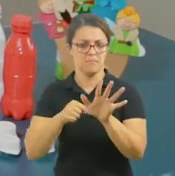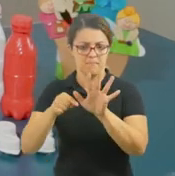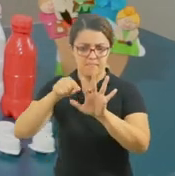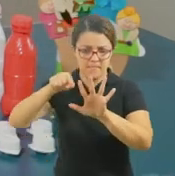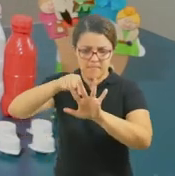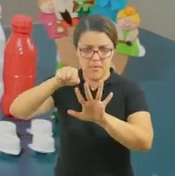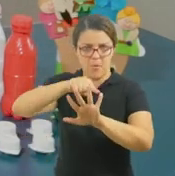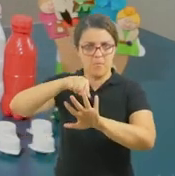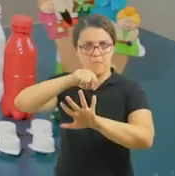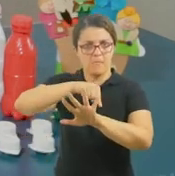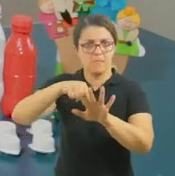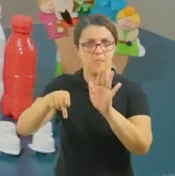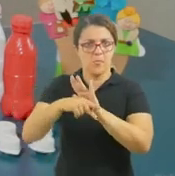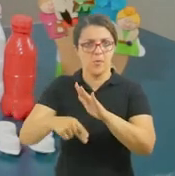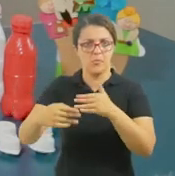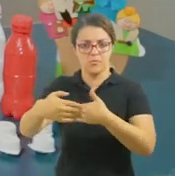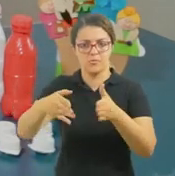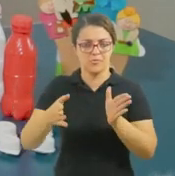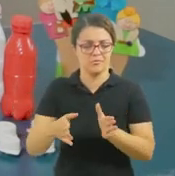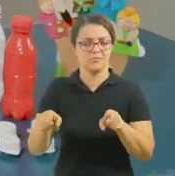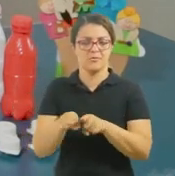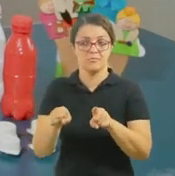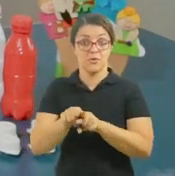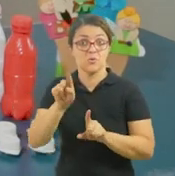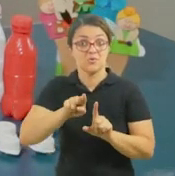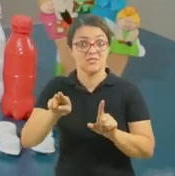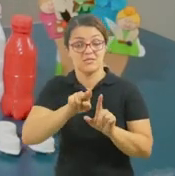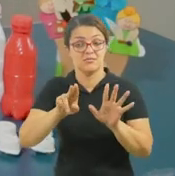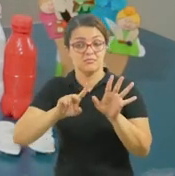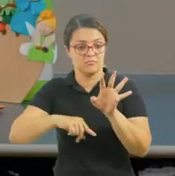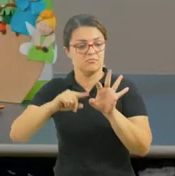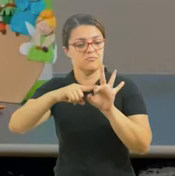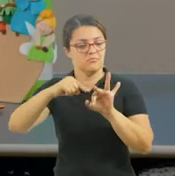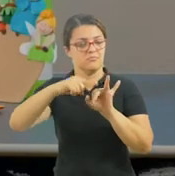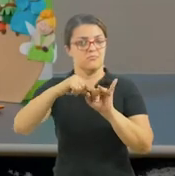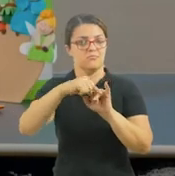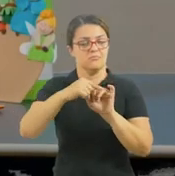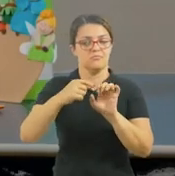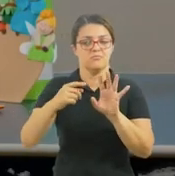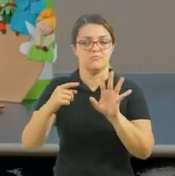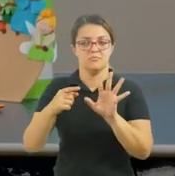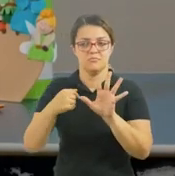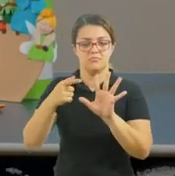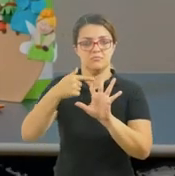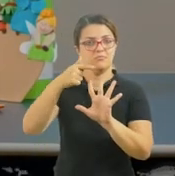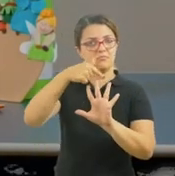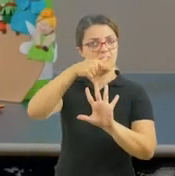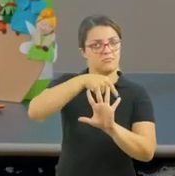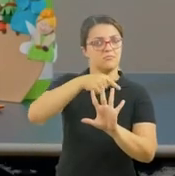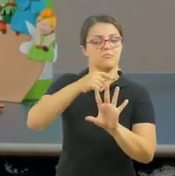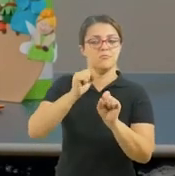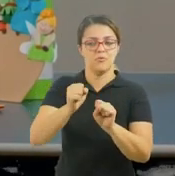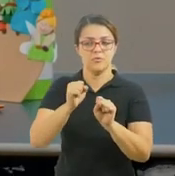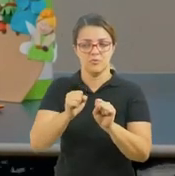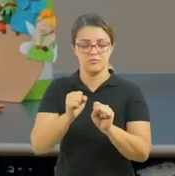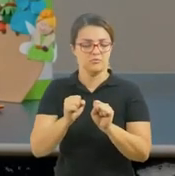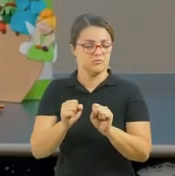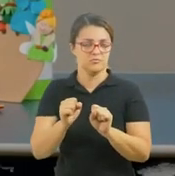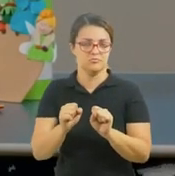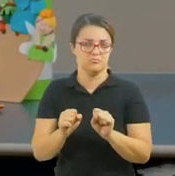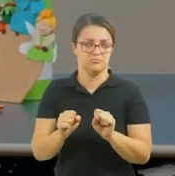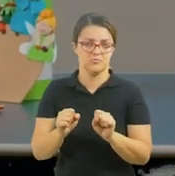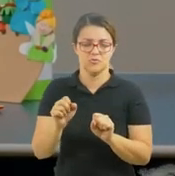aí você pode usar essa mãozinha para contar, que tal? Então você vai fazer o desenho, recorta, pode